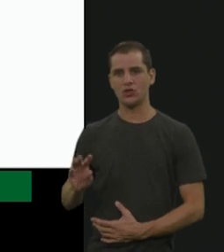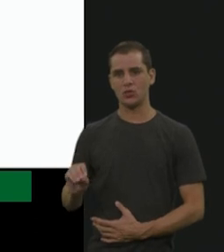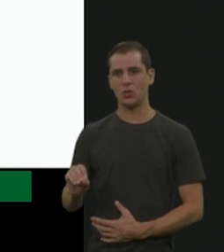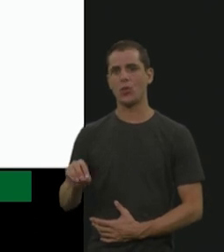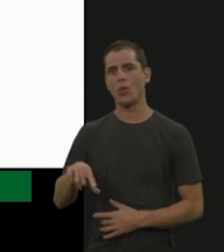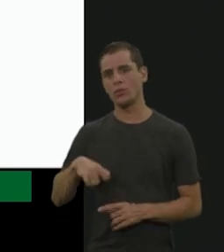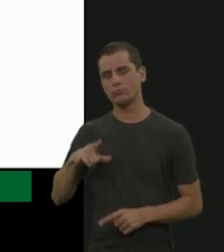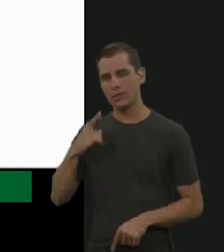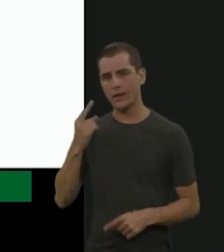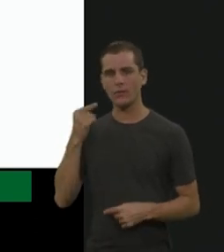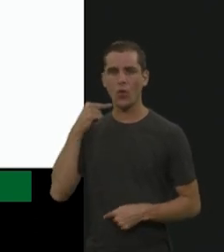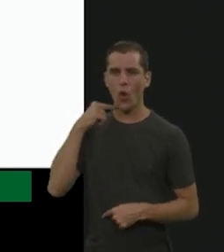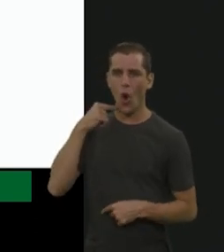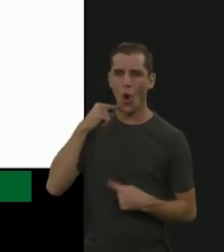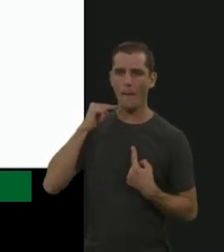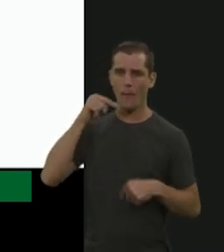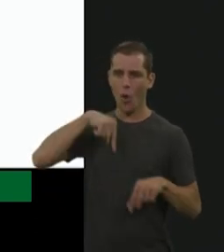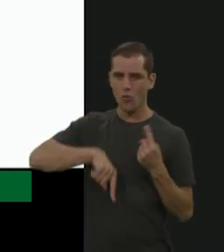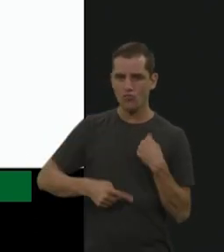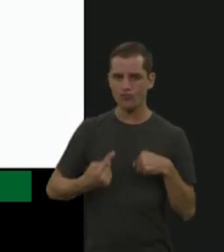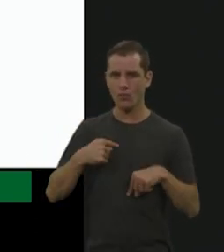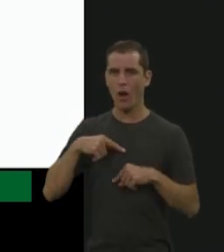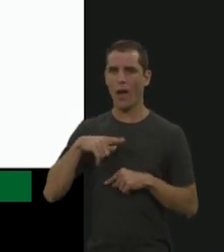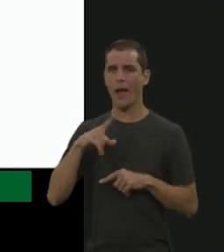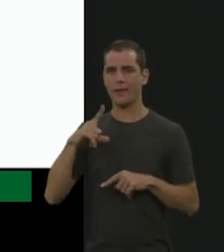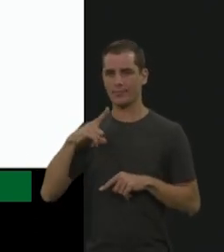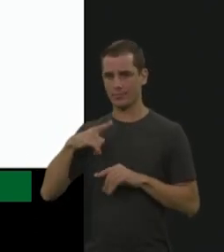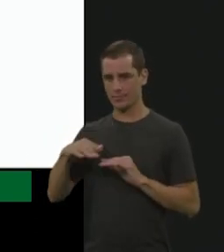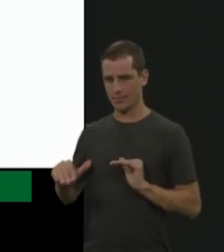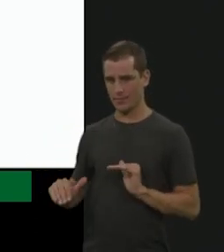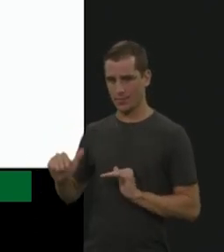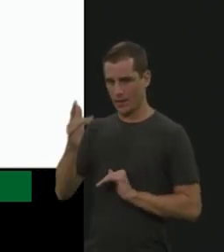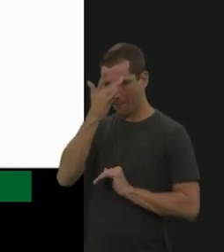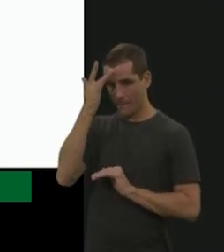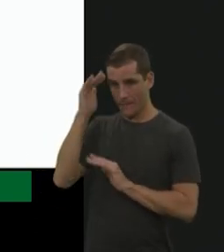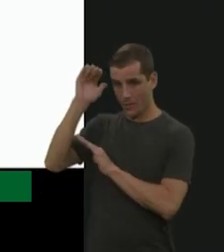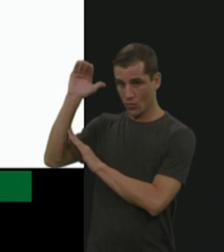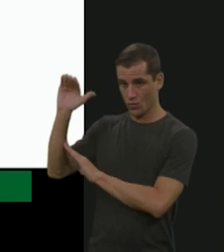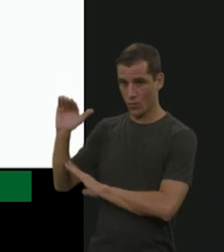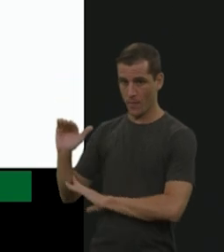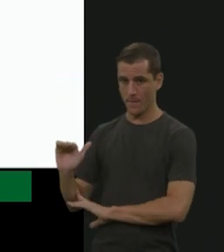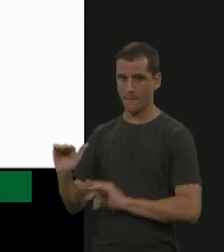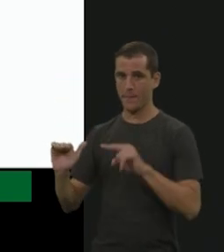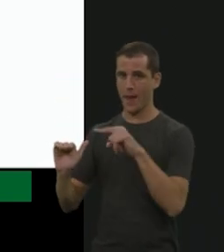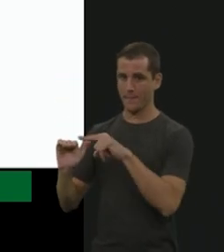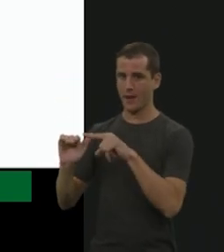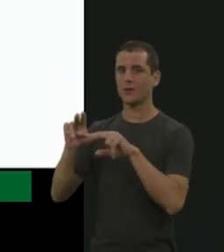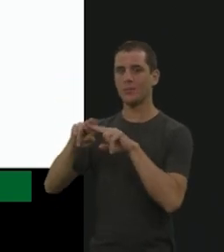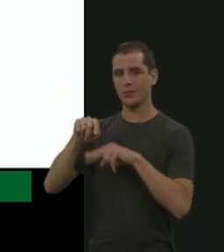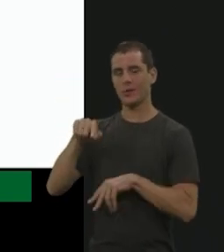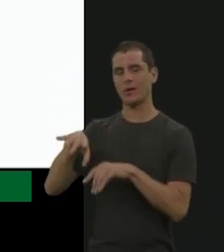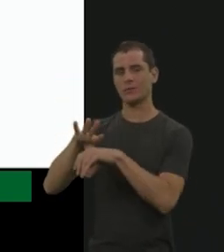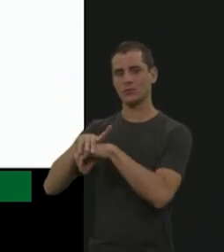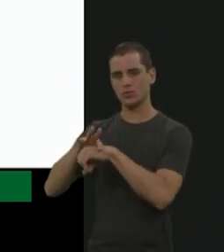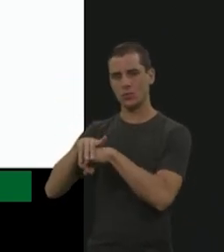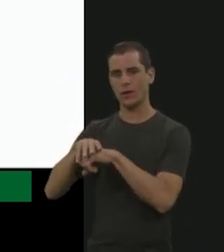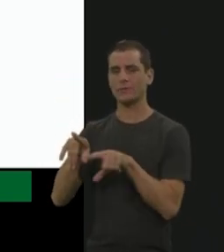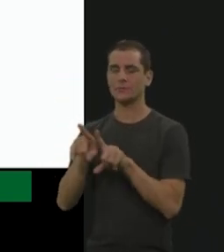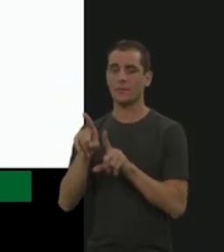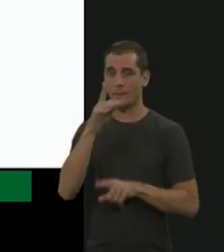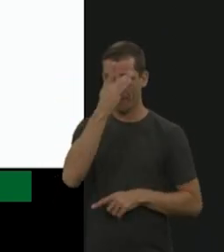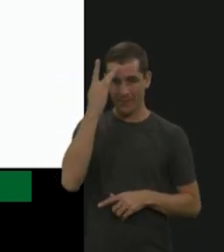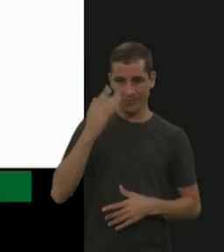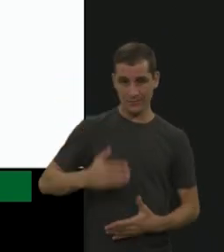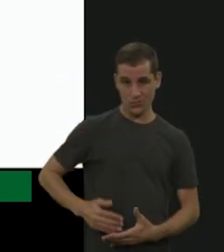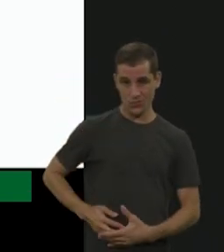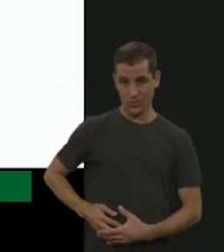hormonal, então, os pacientes têm uma baixa estatura associada à doença. Alguns que têm um acometimento hepático importante não vão conseguir fazer